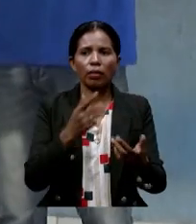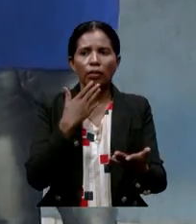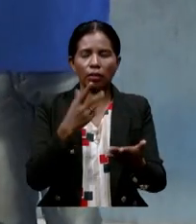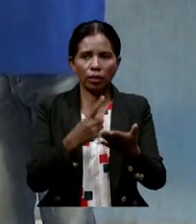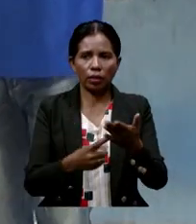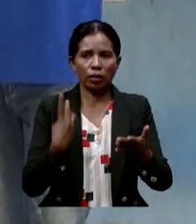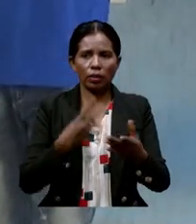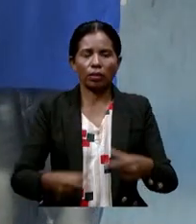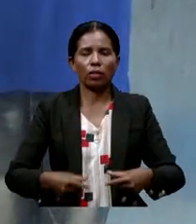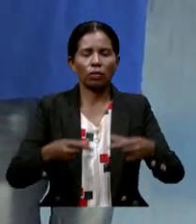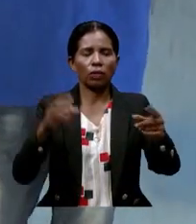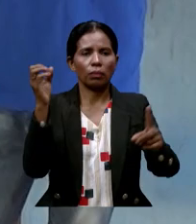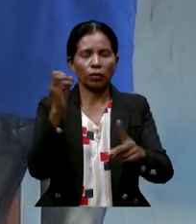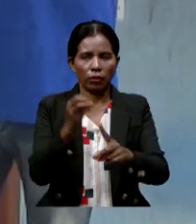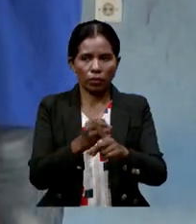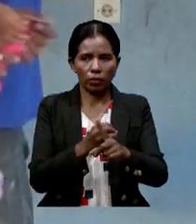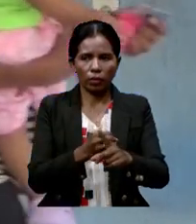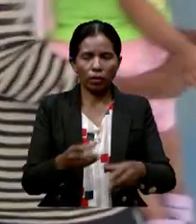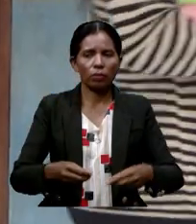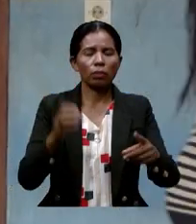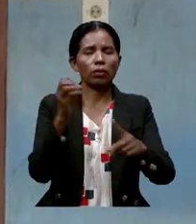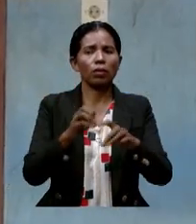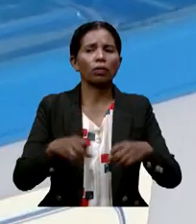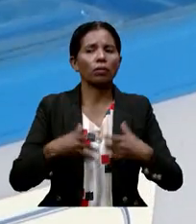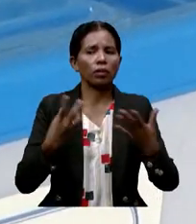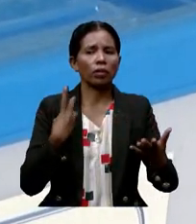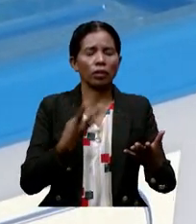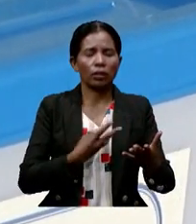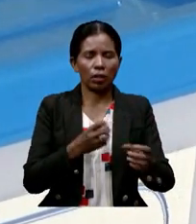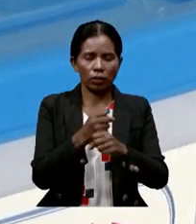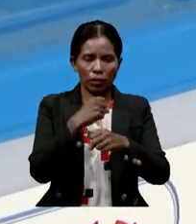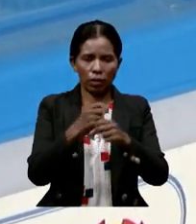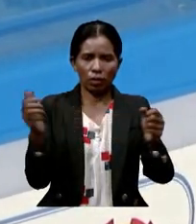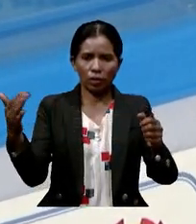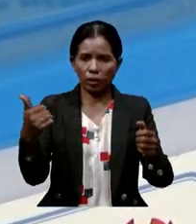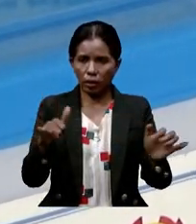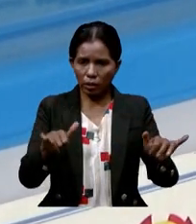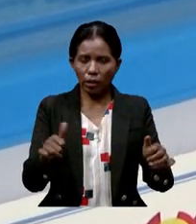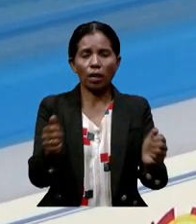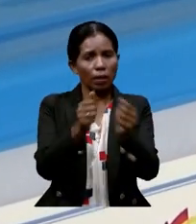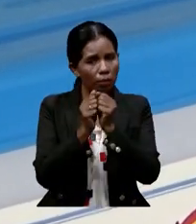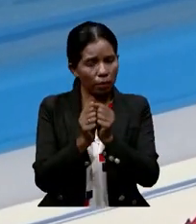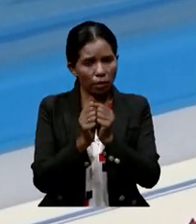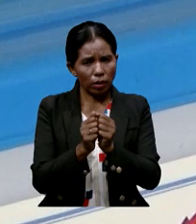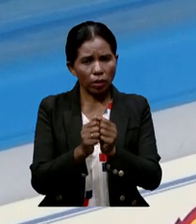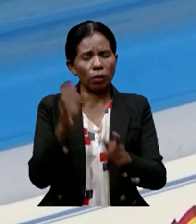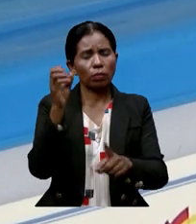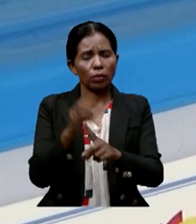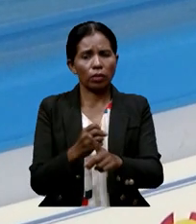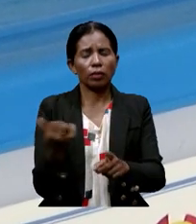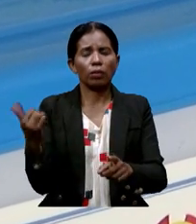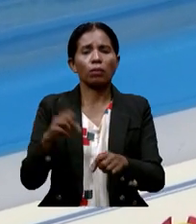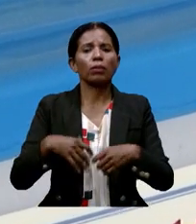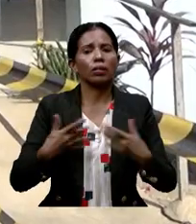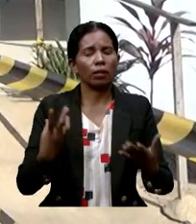for oportunidade, oportunidade no Oisama que está halo sira hamutu, oportunidade no Oisama que sira